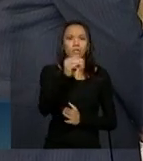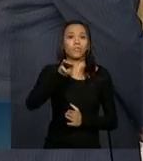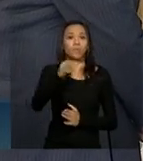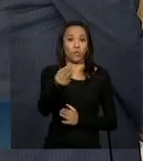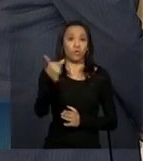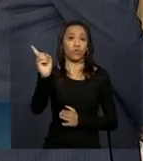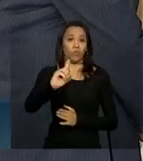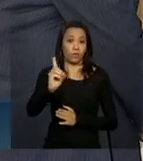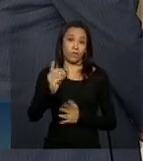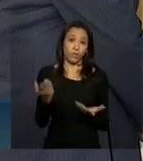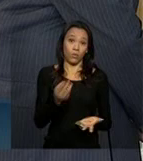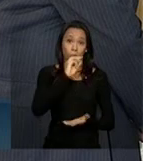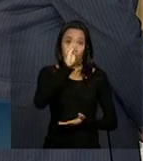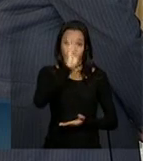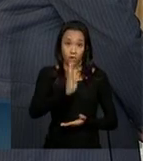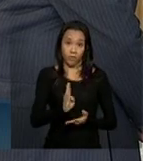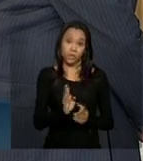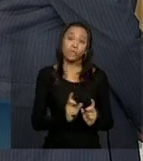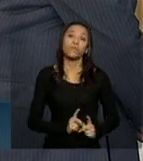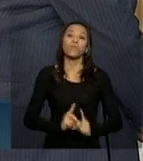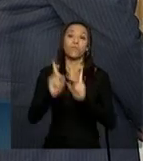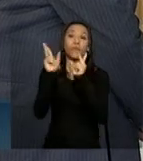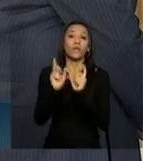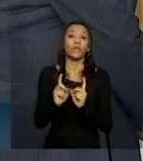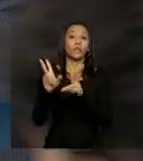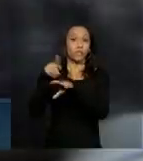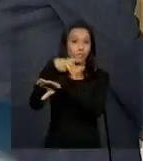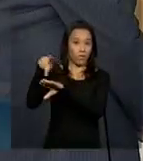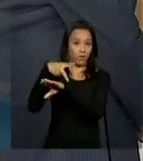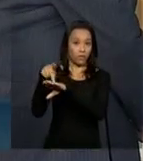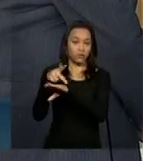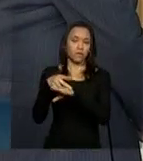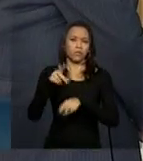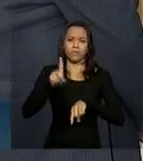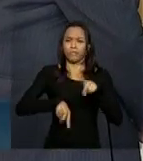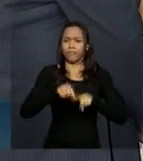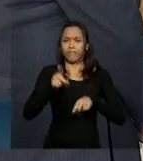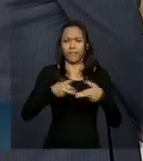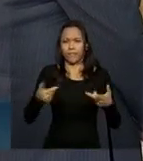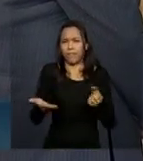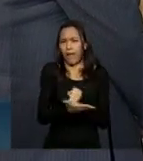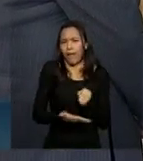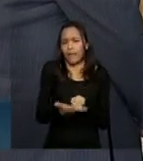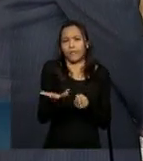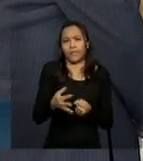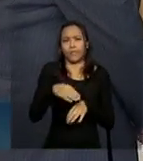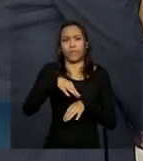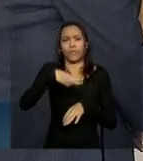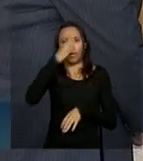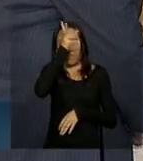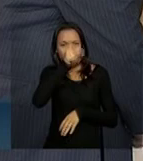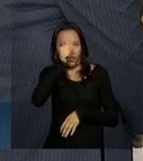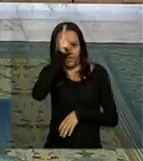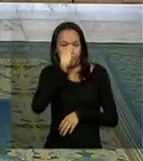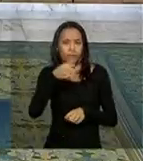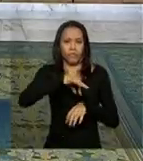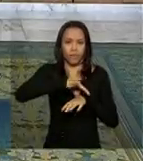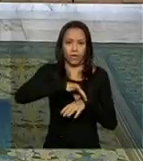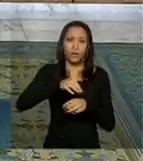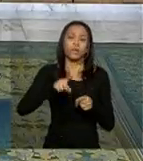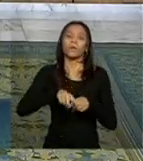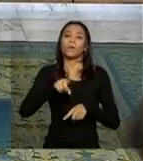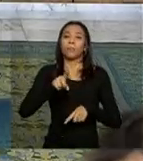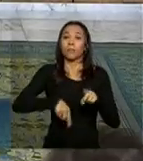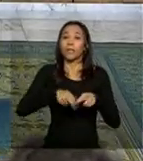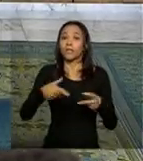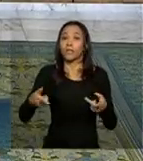dólares. E o Brasil exporta para o Timor-Leste, principalmente produtos básicos, como carne de frango, além de produtos